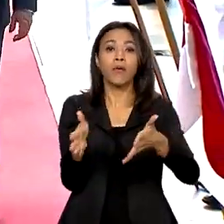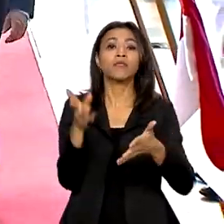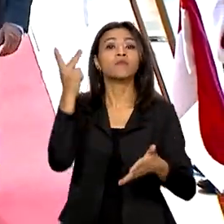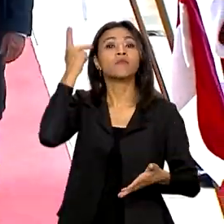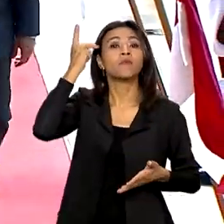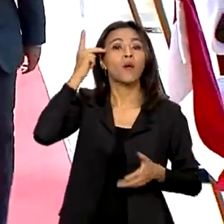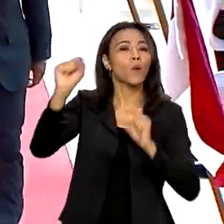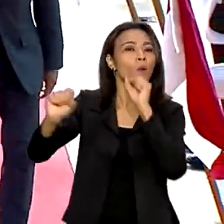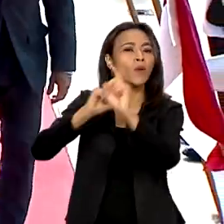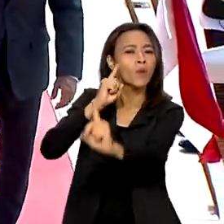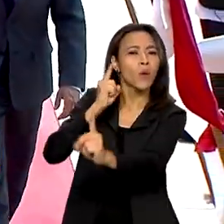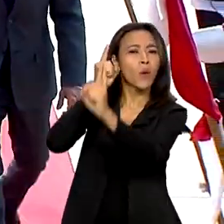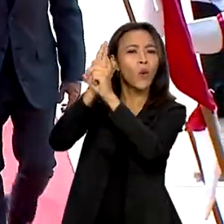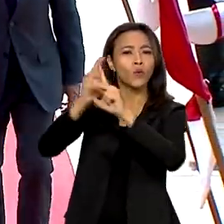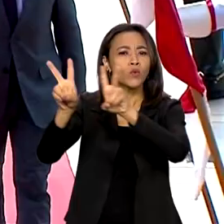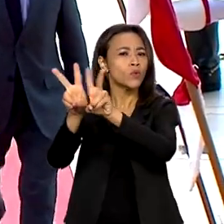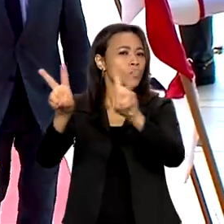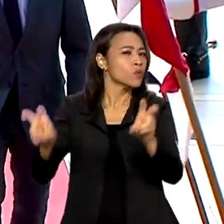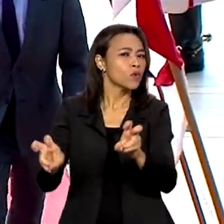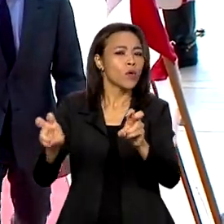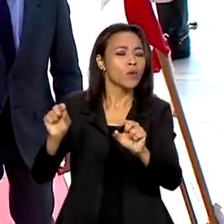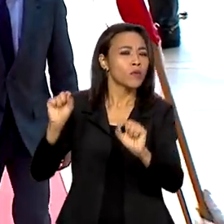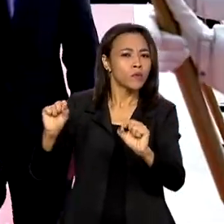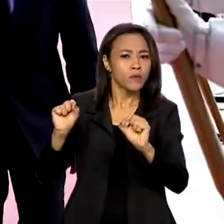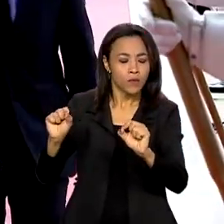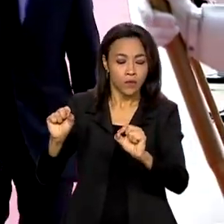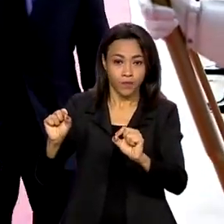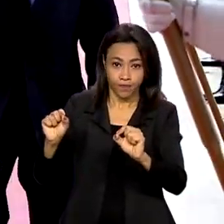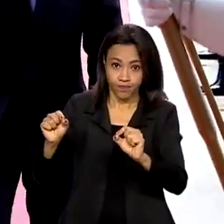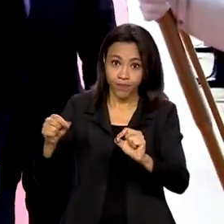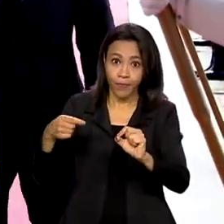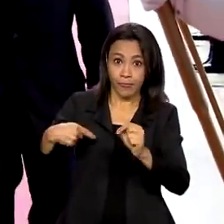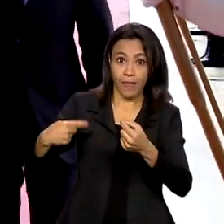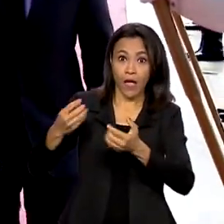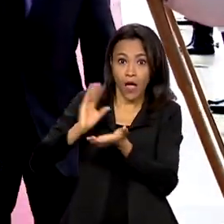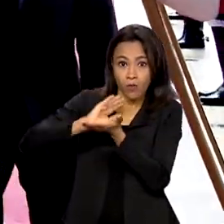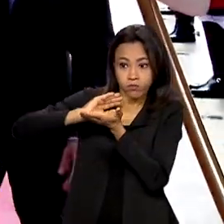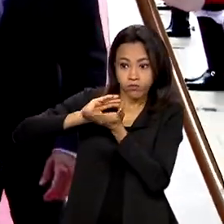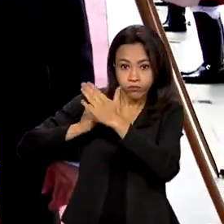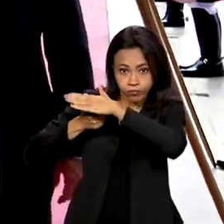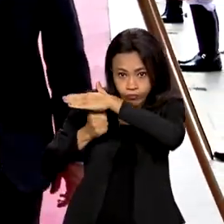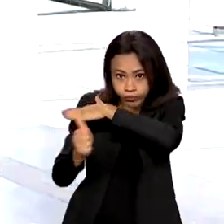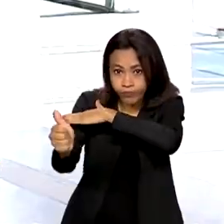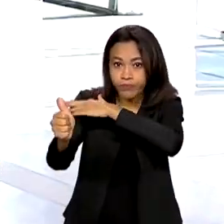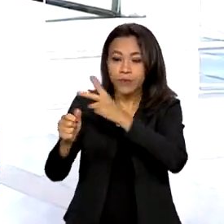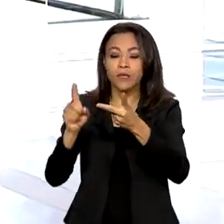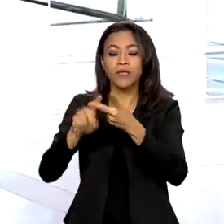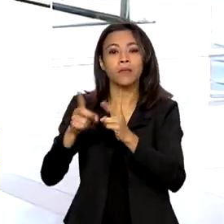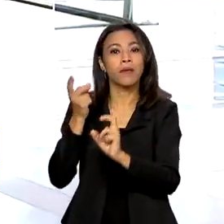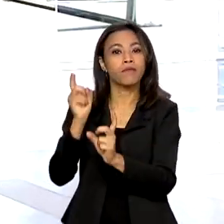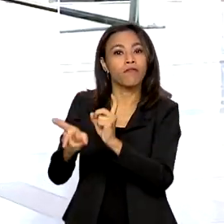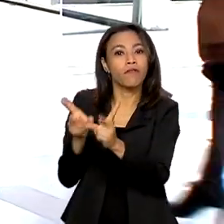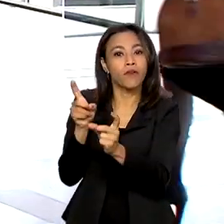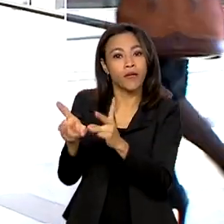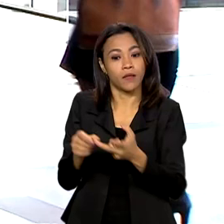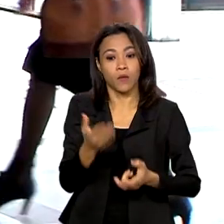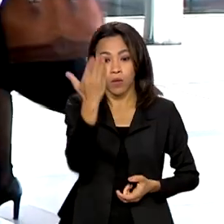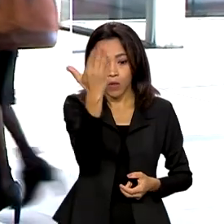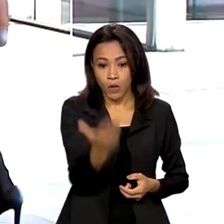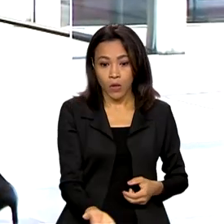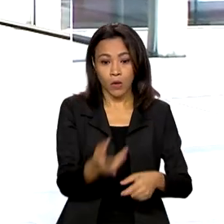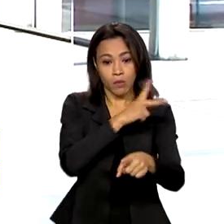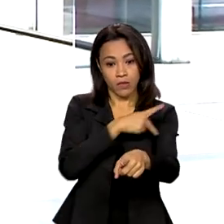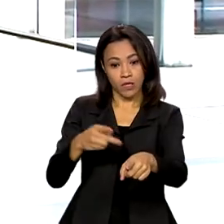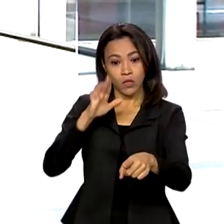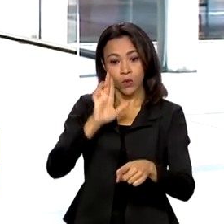um encontro para tratar de assuntos relacionados a investimentos e comércio. Com o presidente Lula,